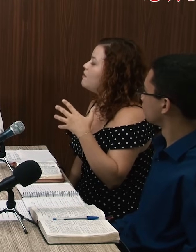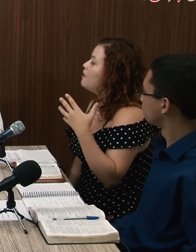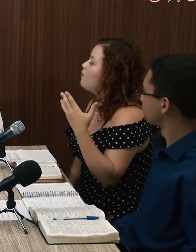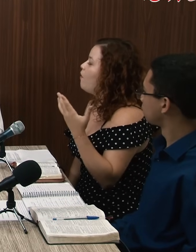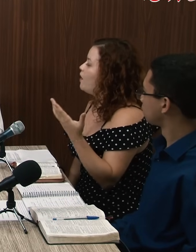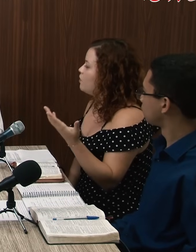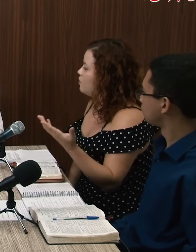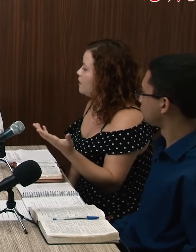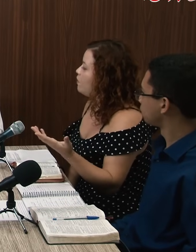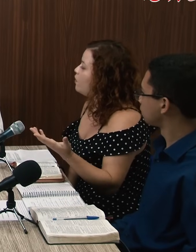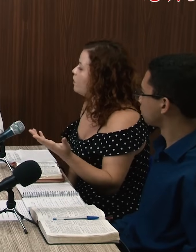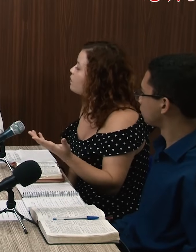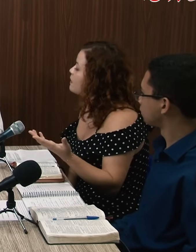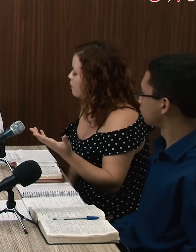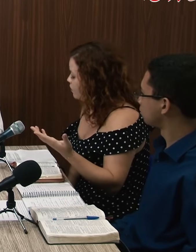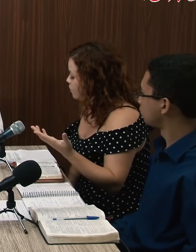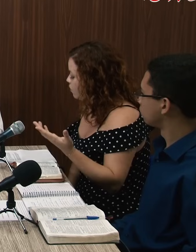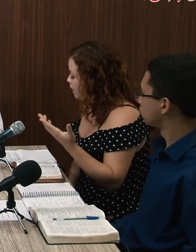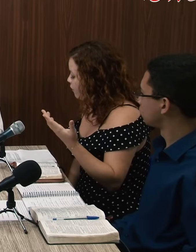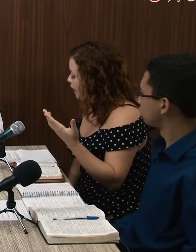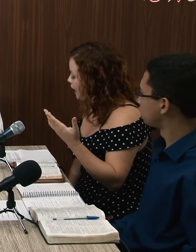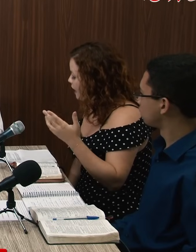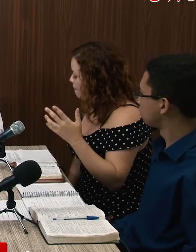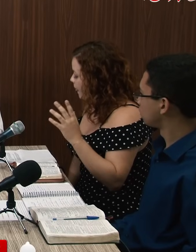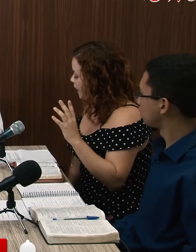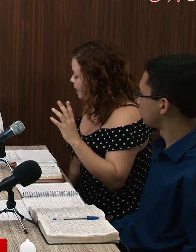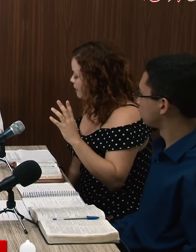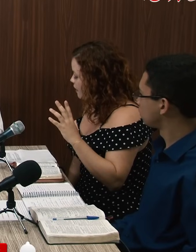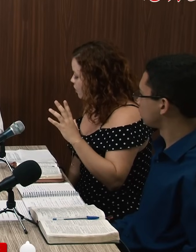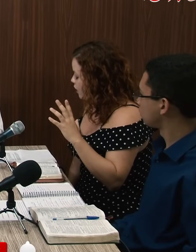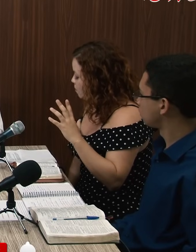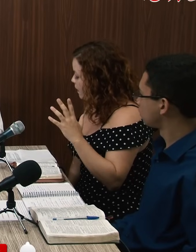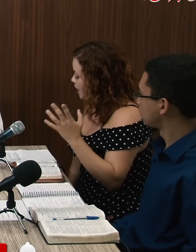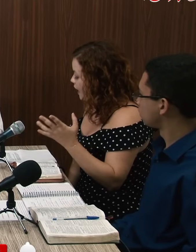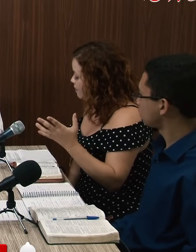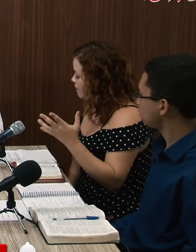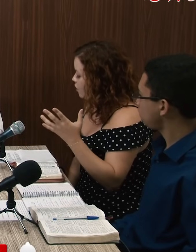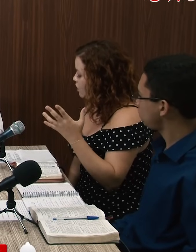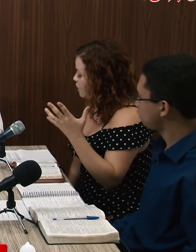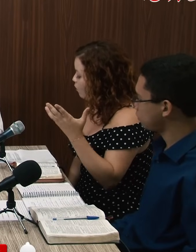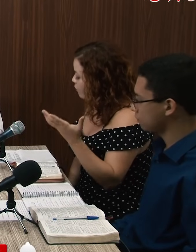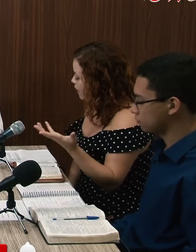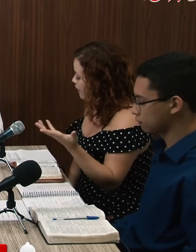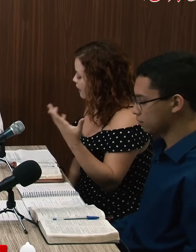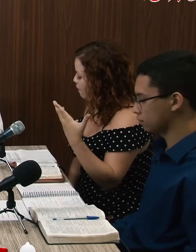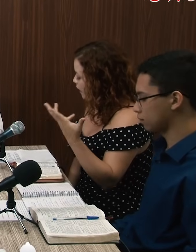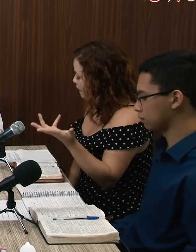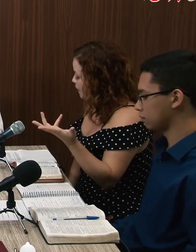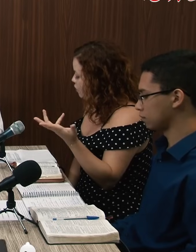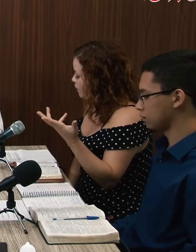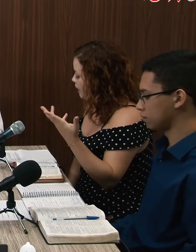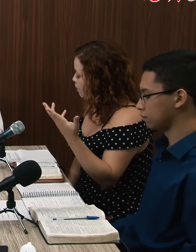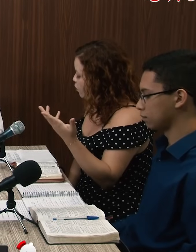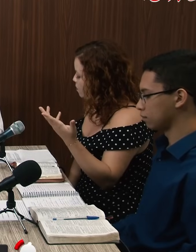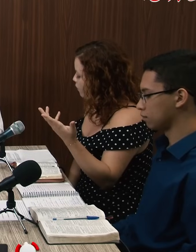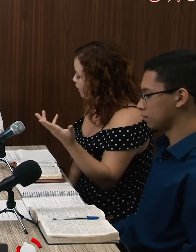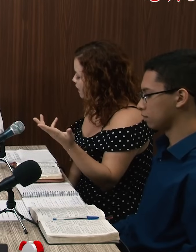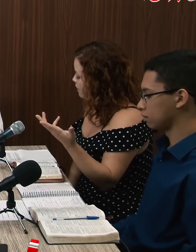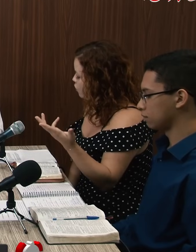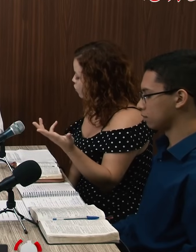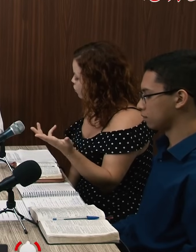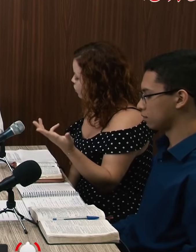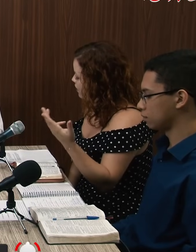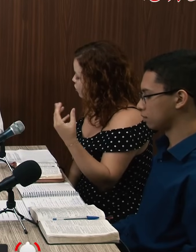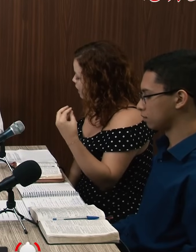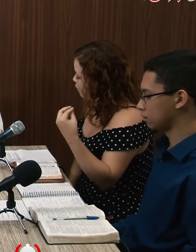dessa misericórdia do Senhor que nos alcançou, né, falar dessas experiências e ouvir, né, lá em Mateus fala, muitos